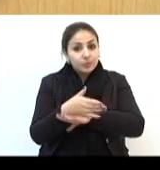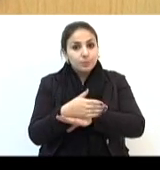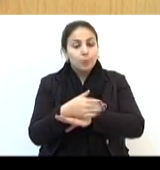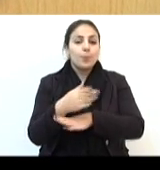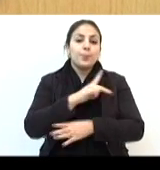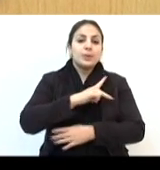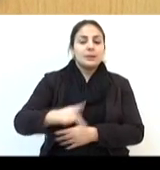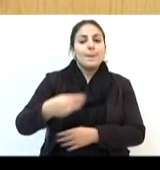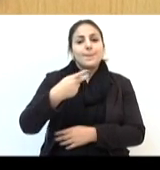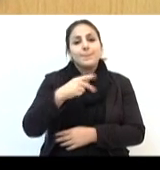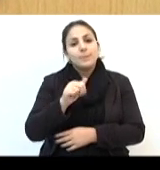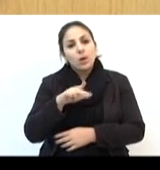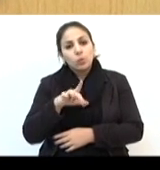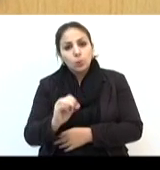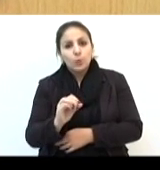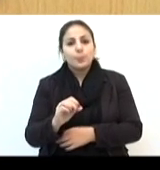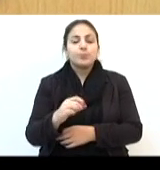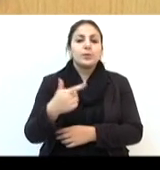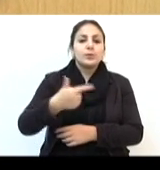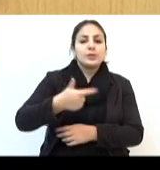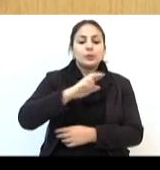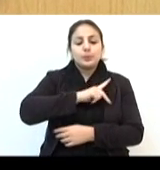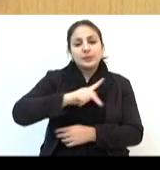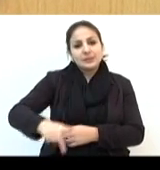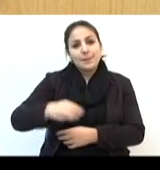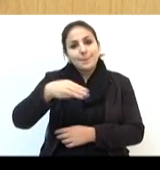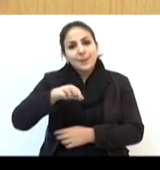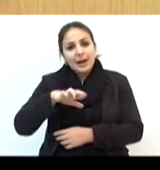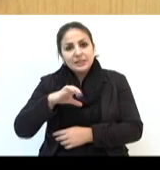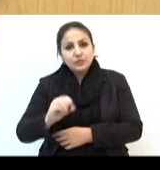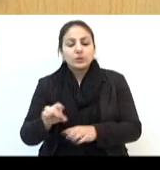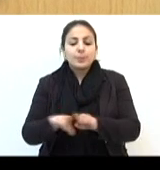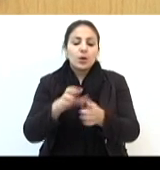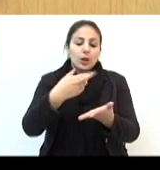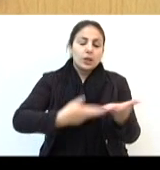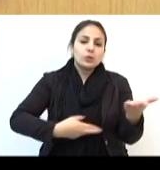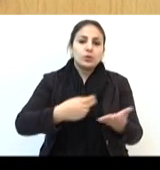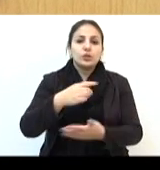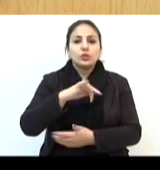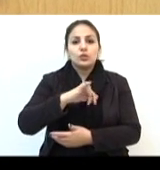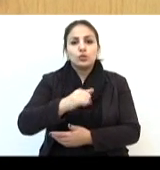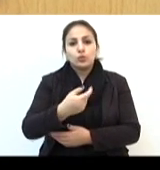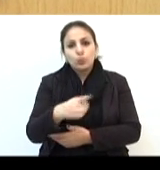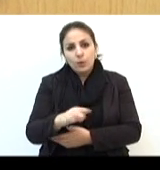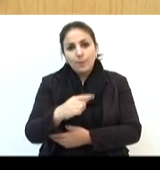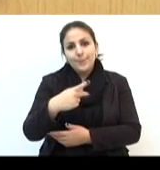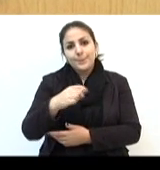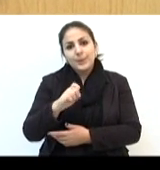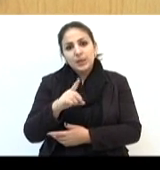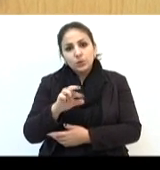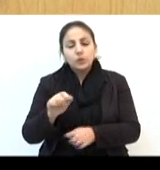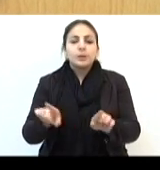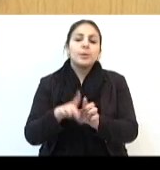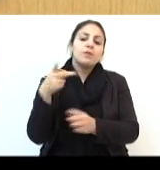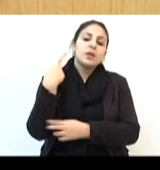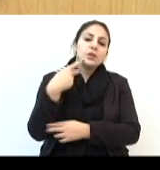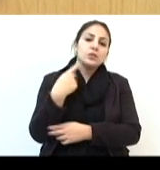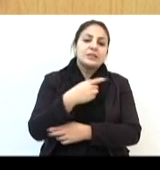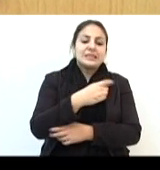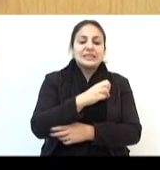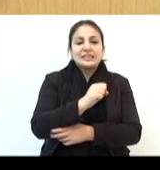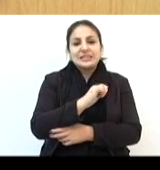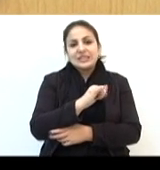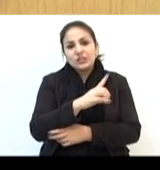o vice-presidente Marcos da Silva, o relator João Pedro Nunes e os vereadores Sidney Ávila e Patrick